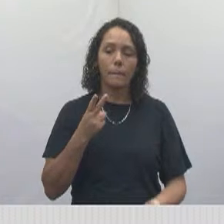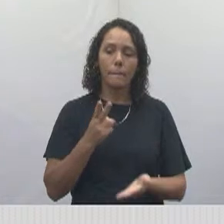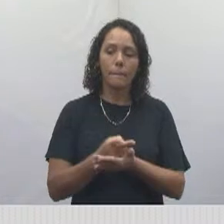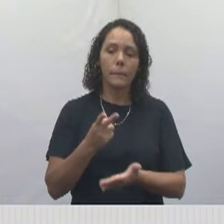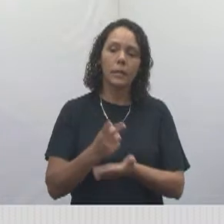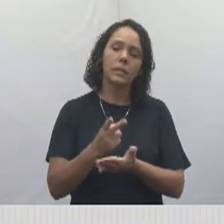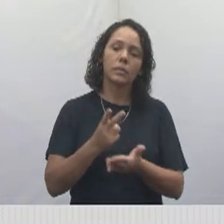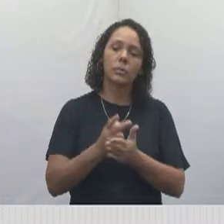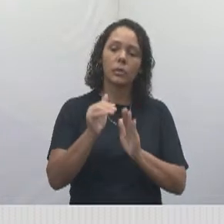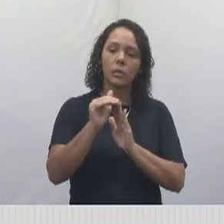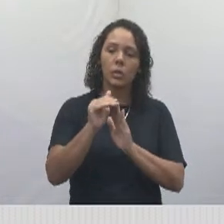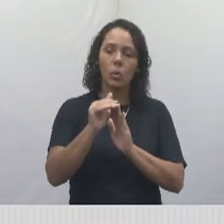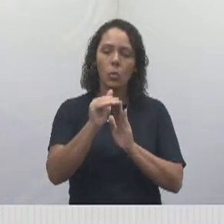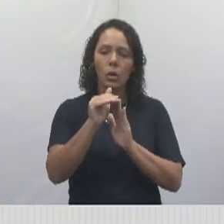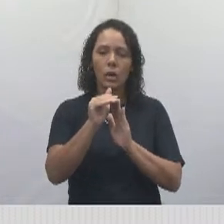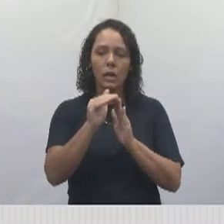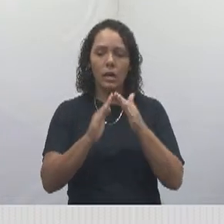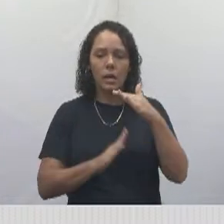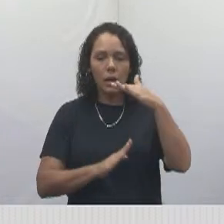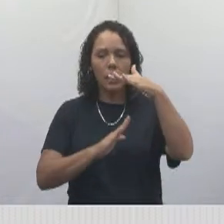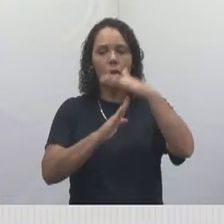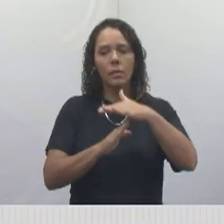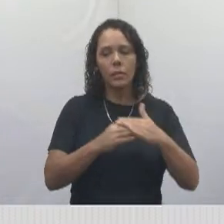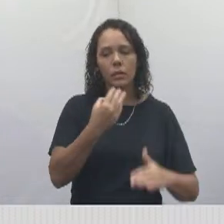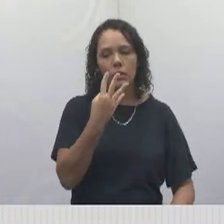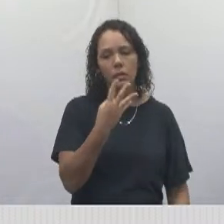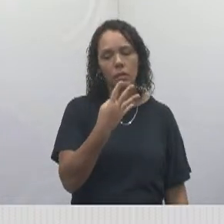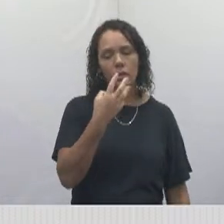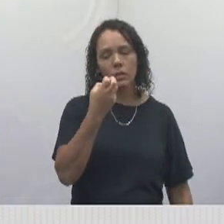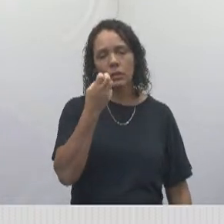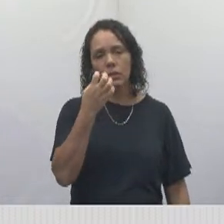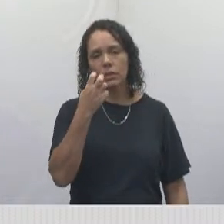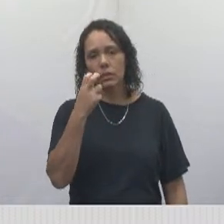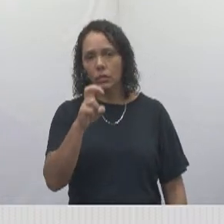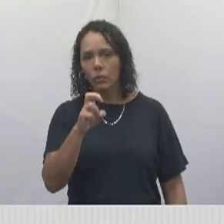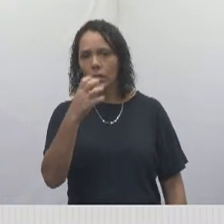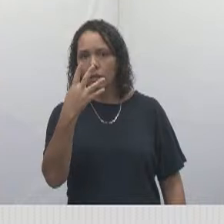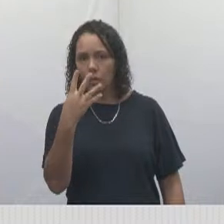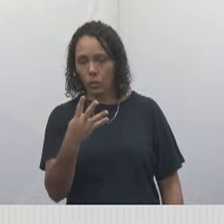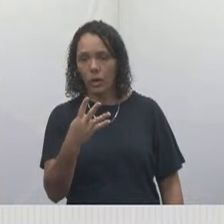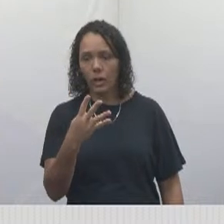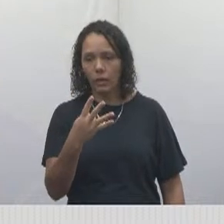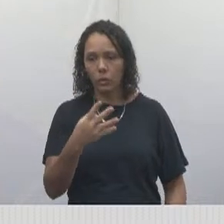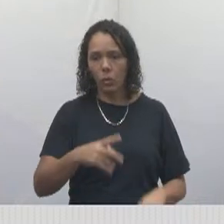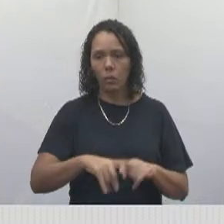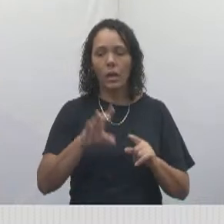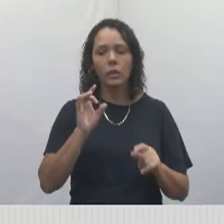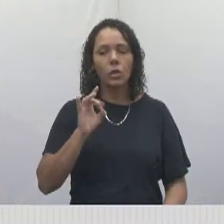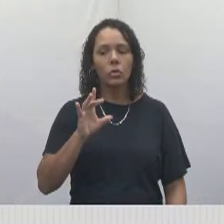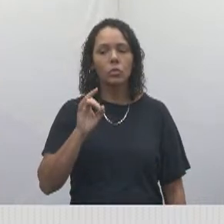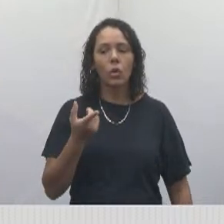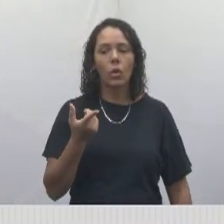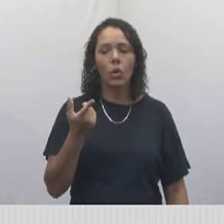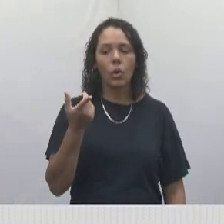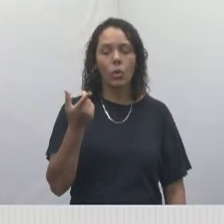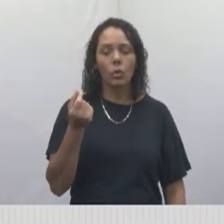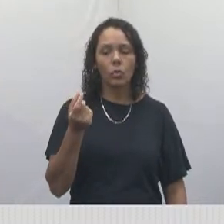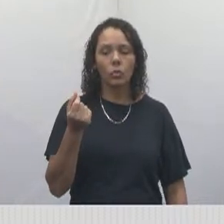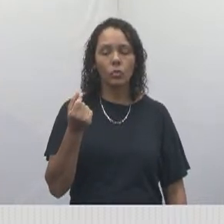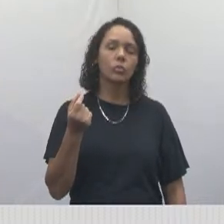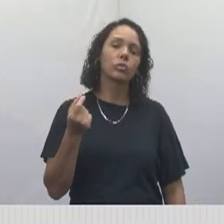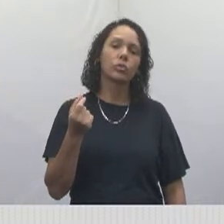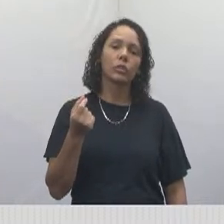seja 54%, nesse cômputo constitucional só entra o dinheiro que sai dos cofres